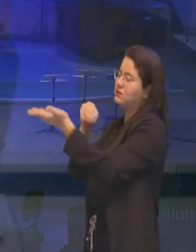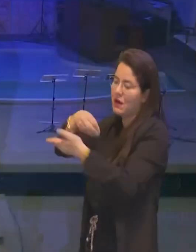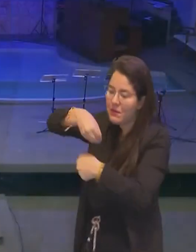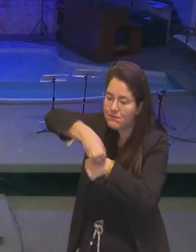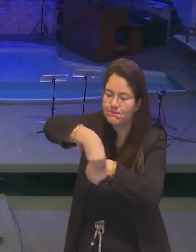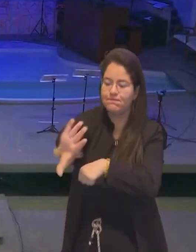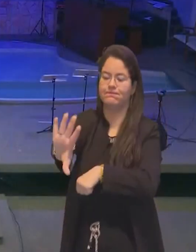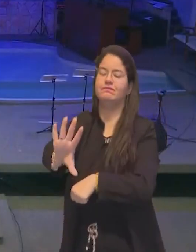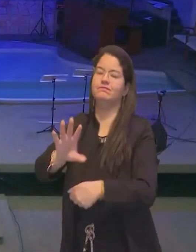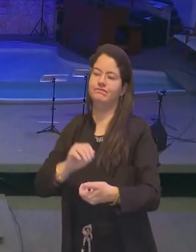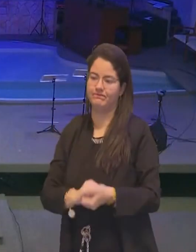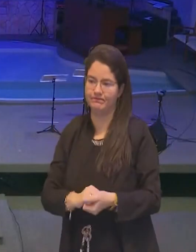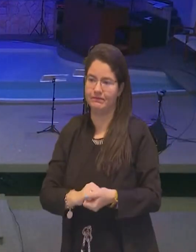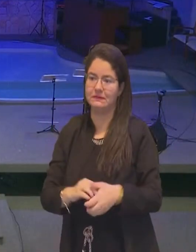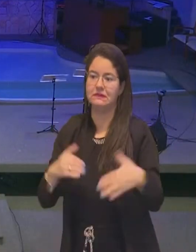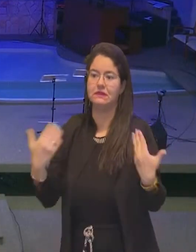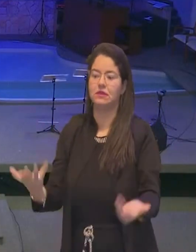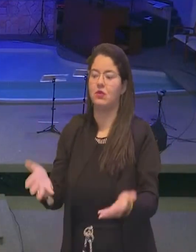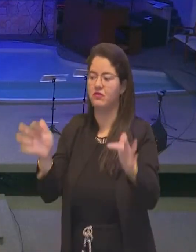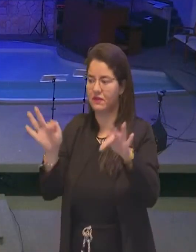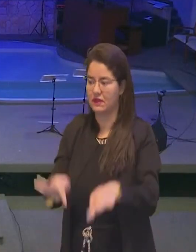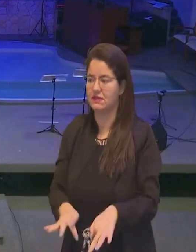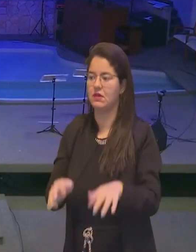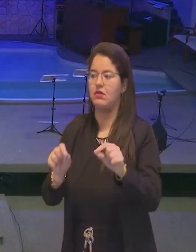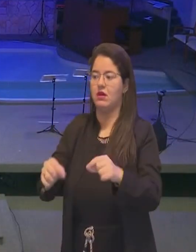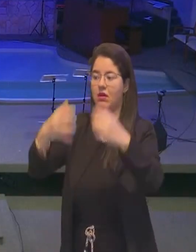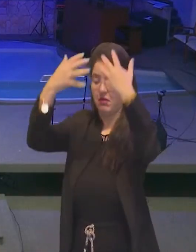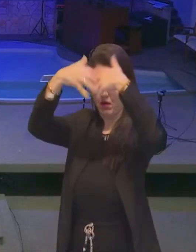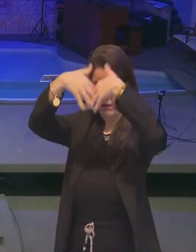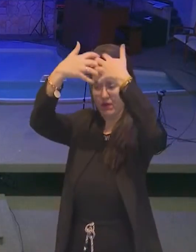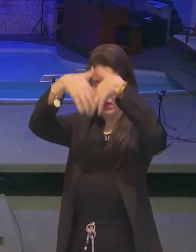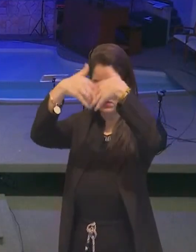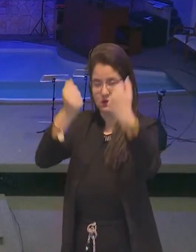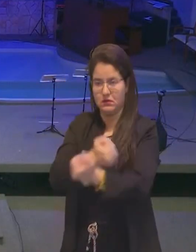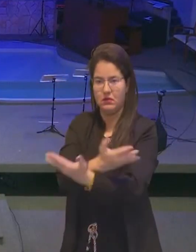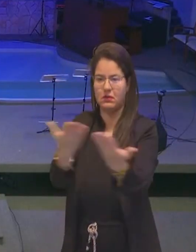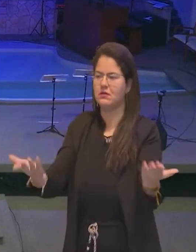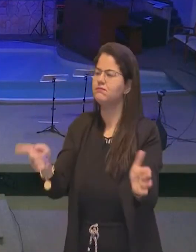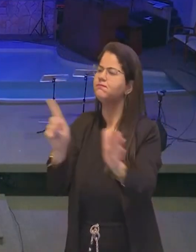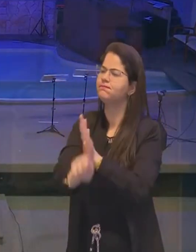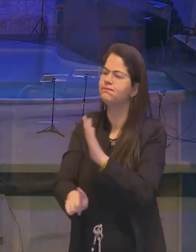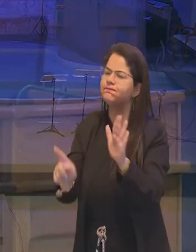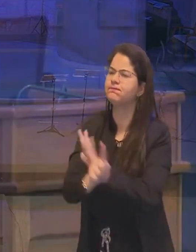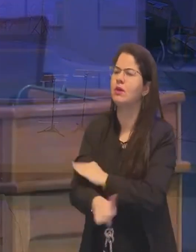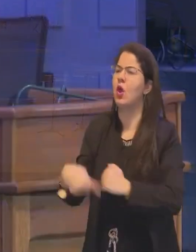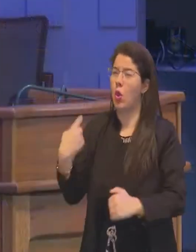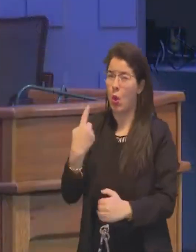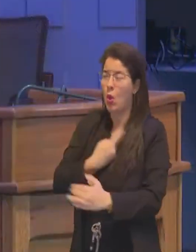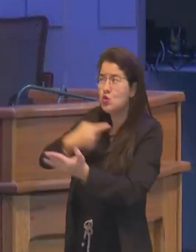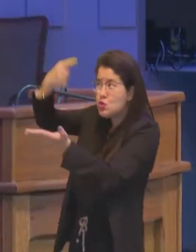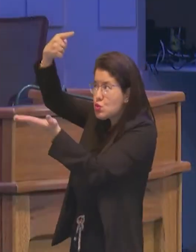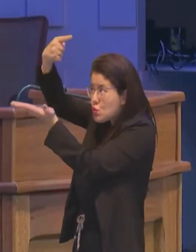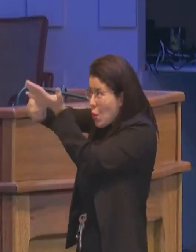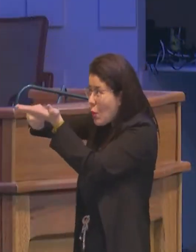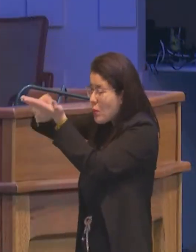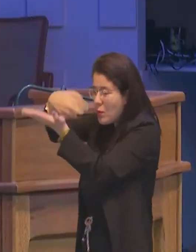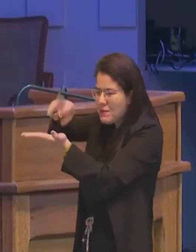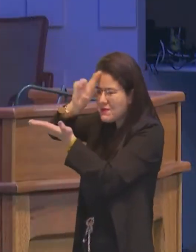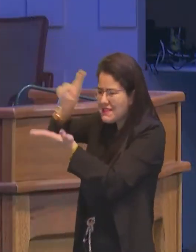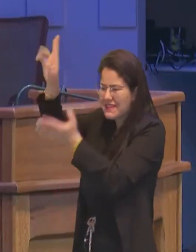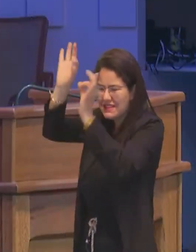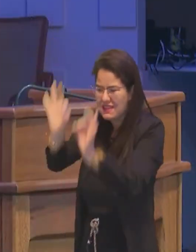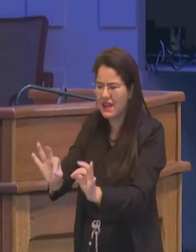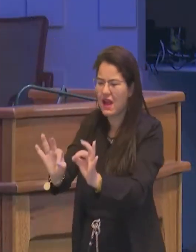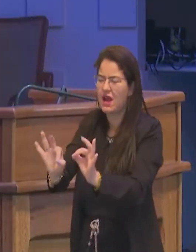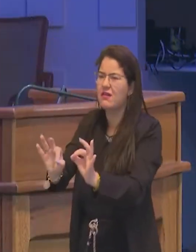E, para finalizar, eu queria trazer uma reflexão. Será que nós estamos tão comprometidos com o Senhor a ponto de largar tudo